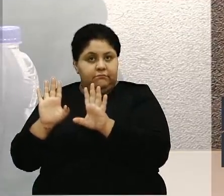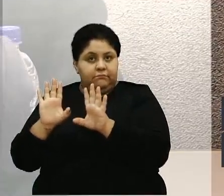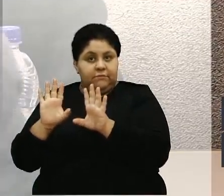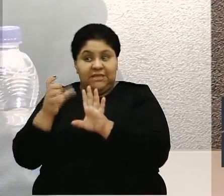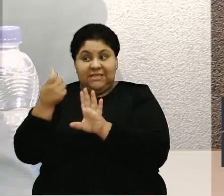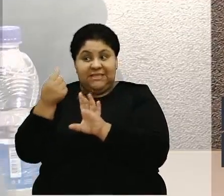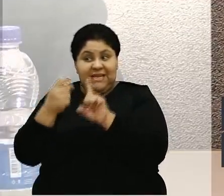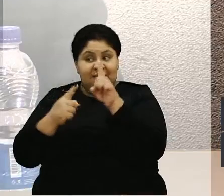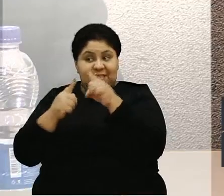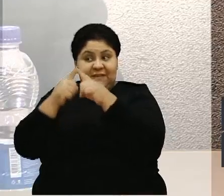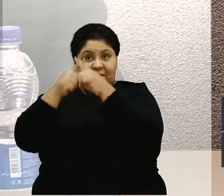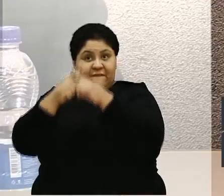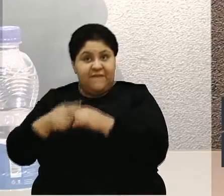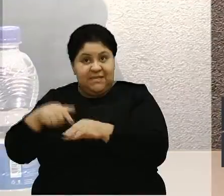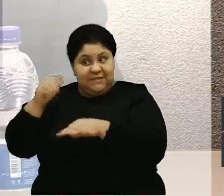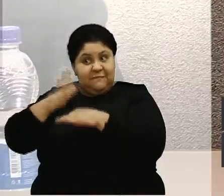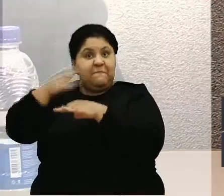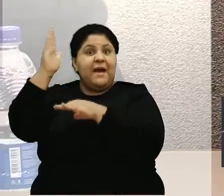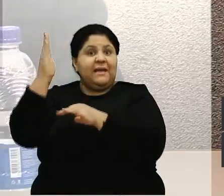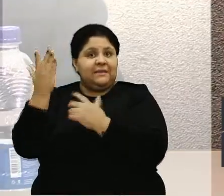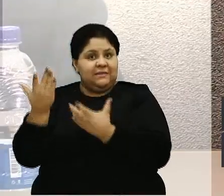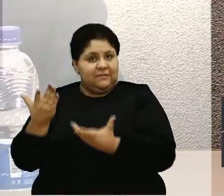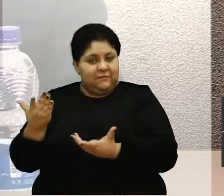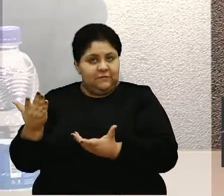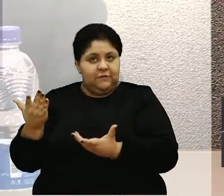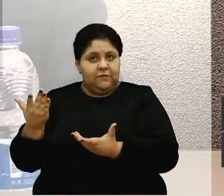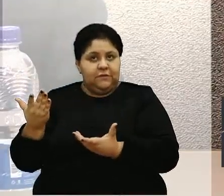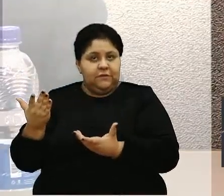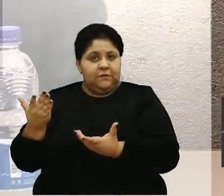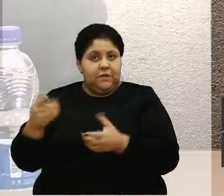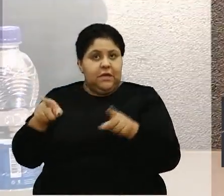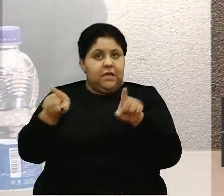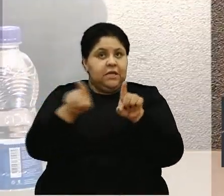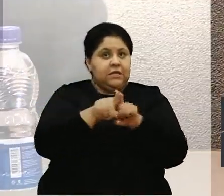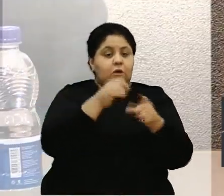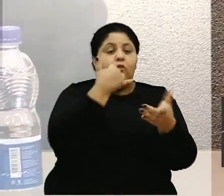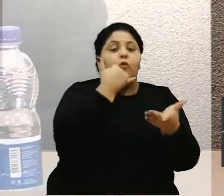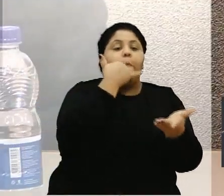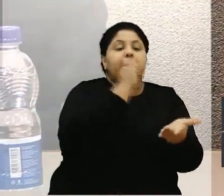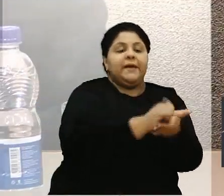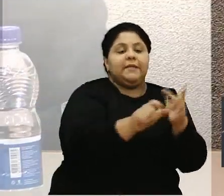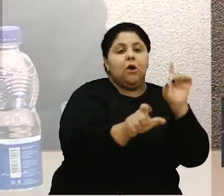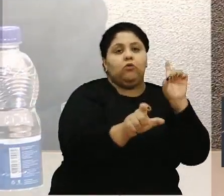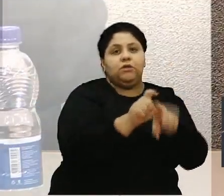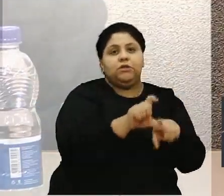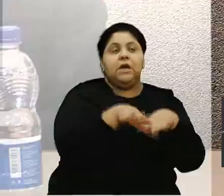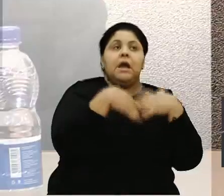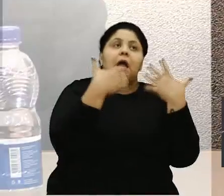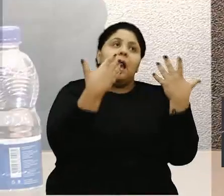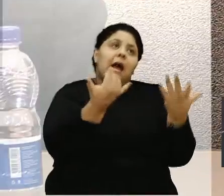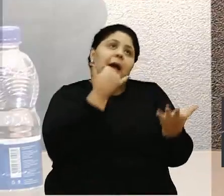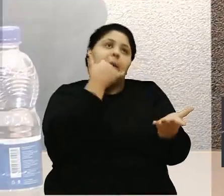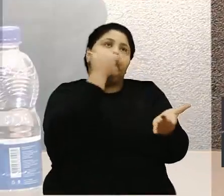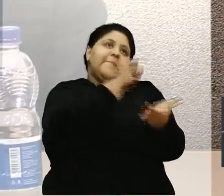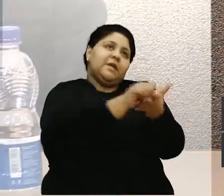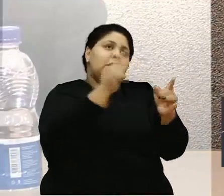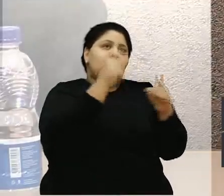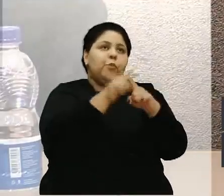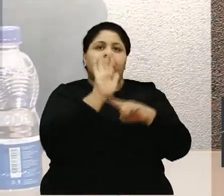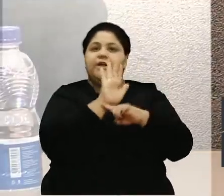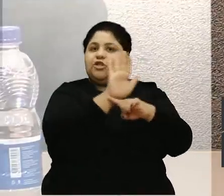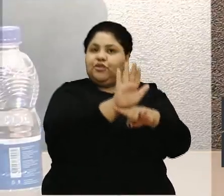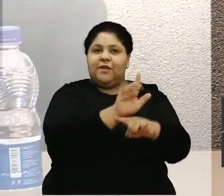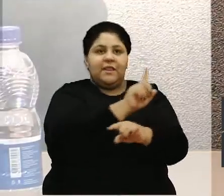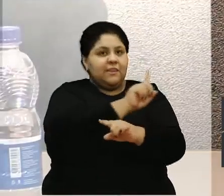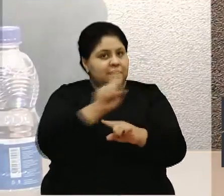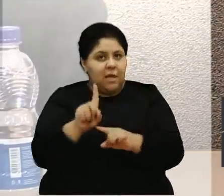vezes. Então é o seguinte, ó. A anistia não era, nós vamos perdoar porque nós queremos ajudar. Essa dívida já